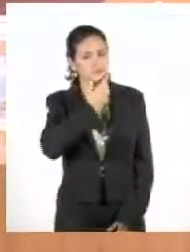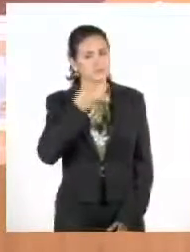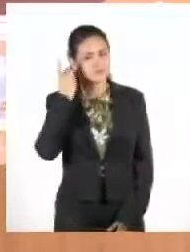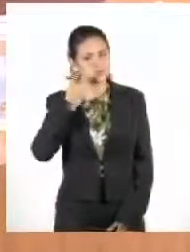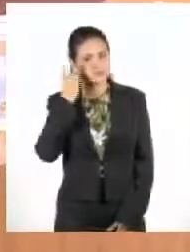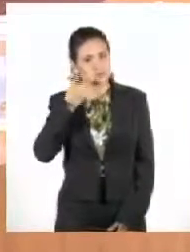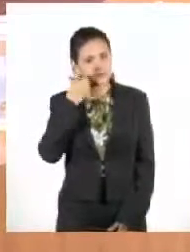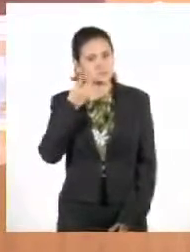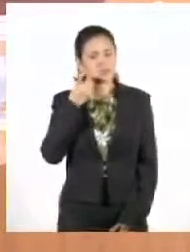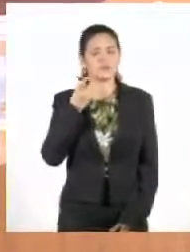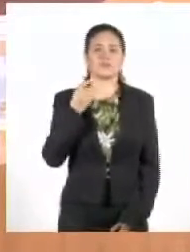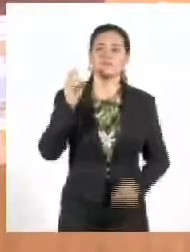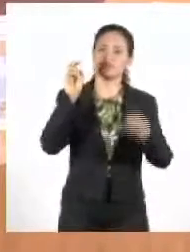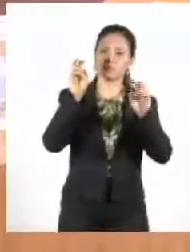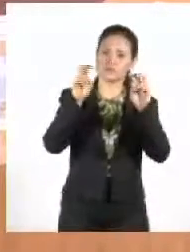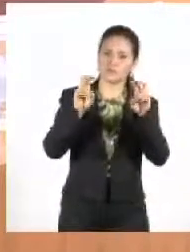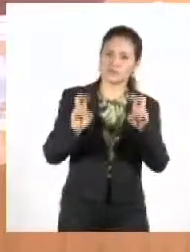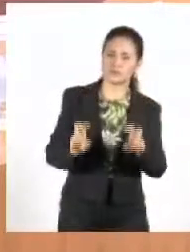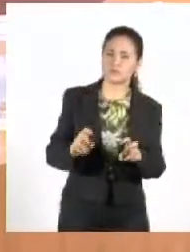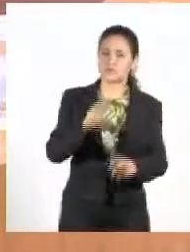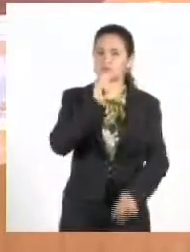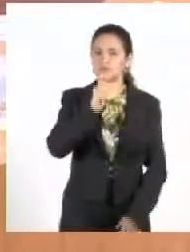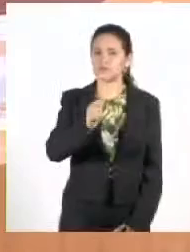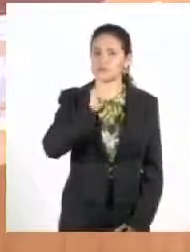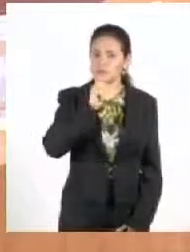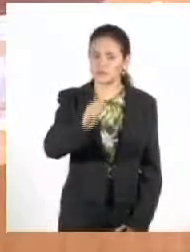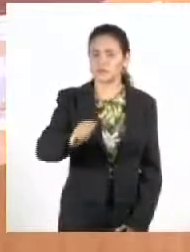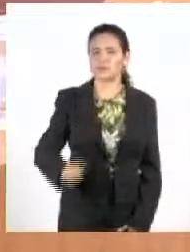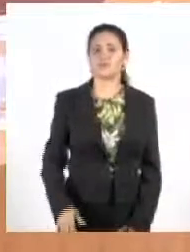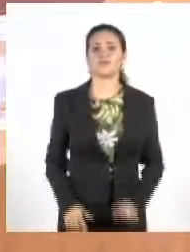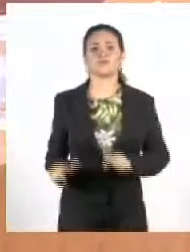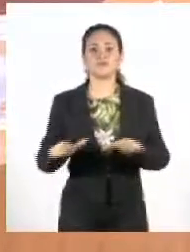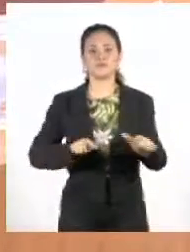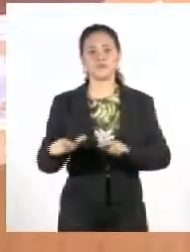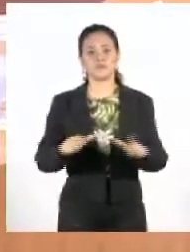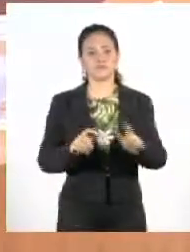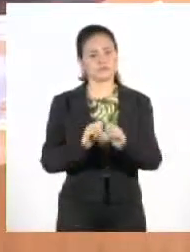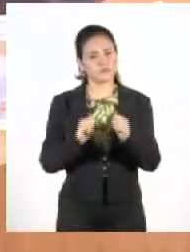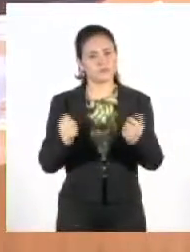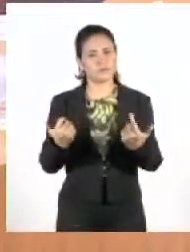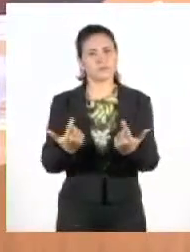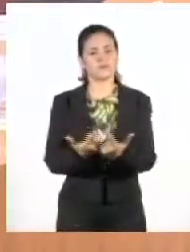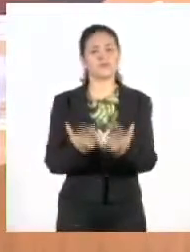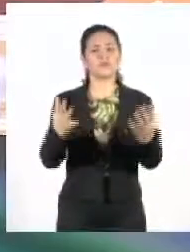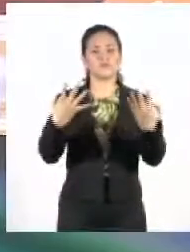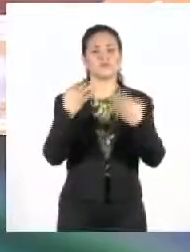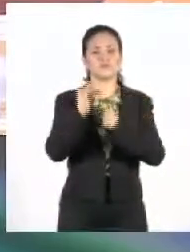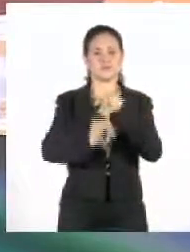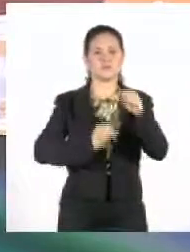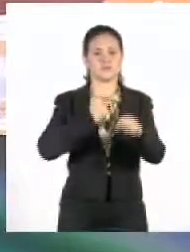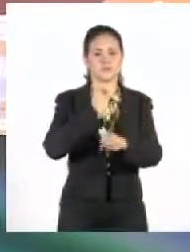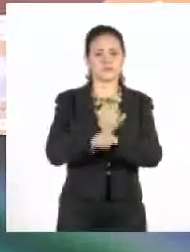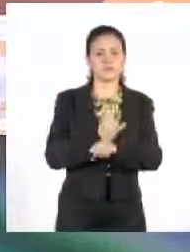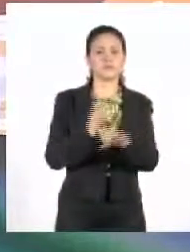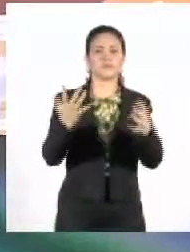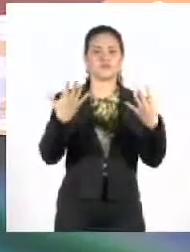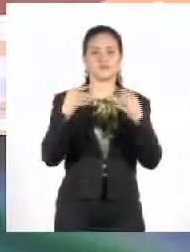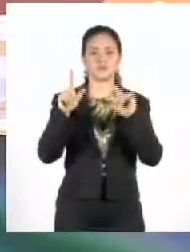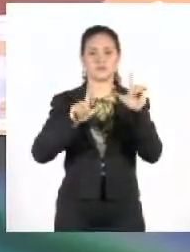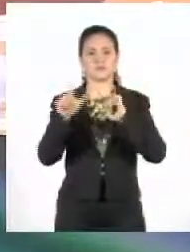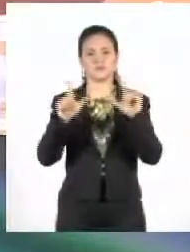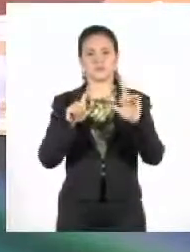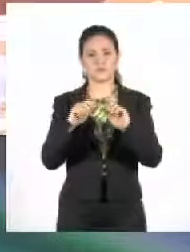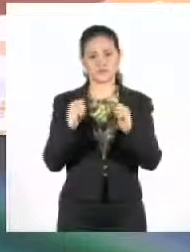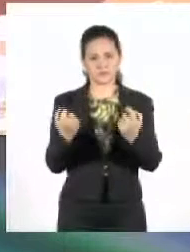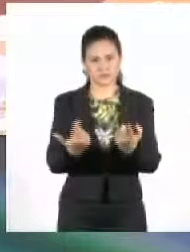imprensa, amigos da galeria, funcionários dessa casa, internautas, telespectadores da TV